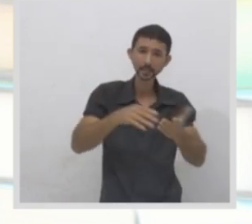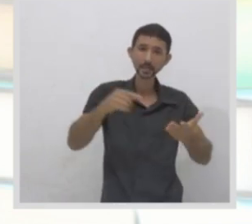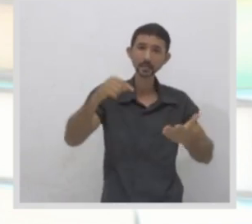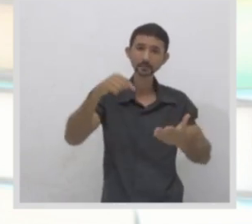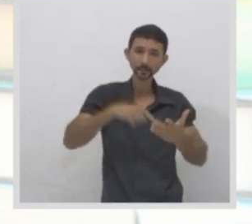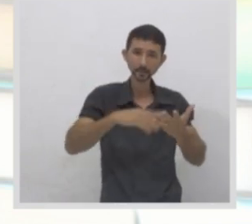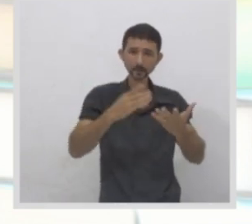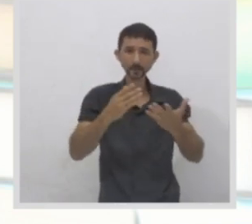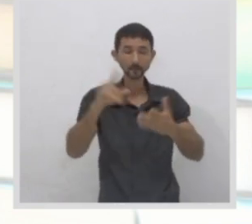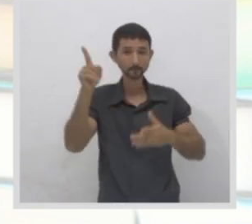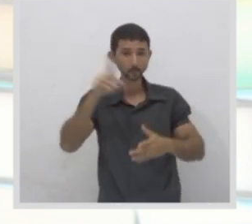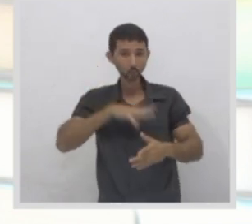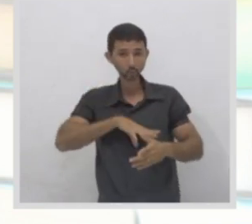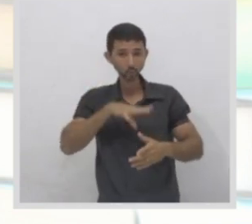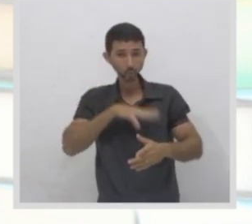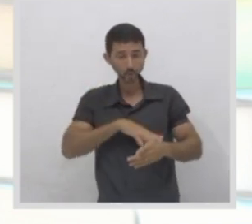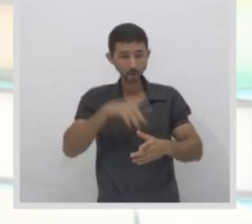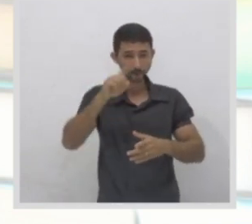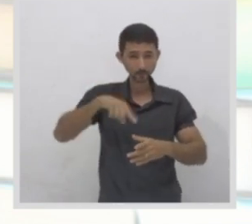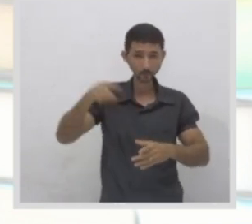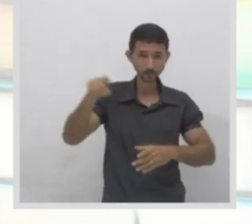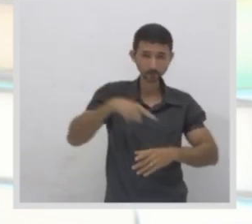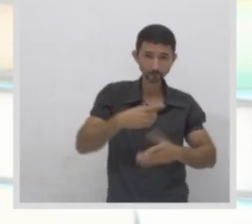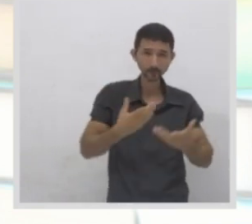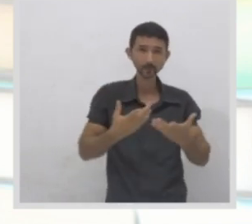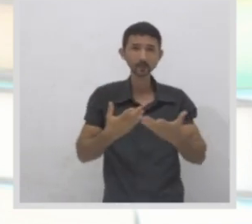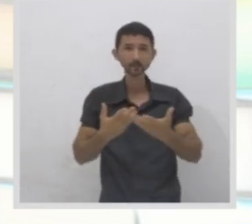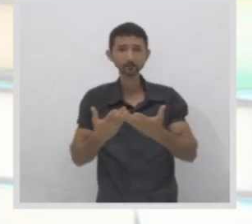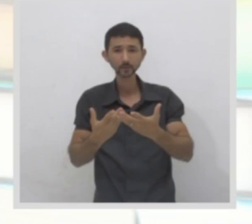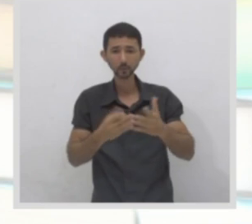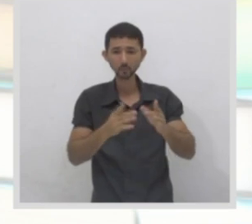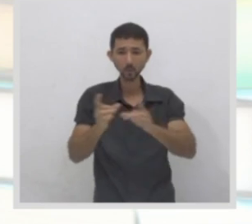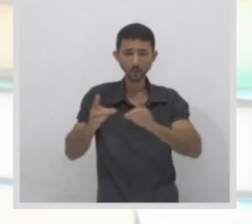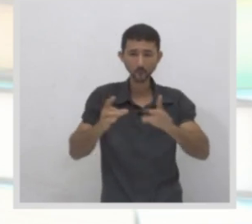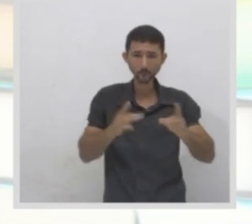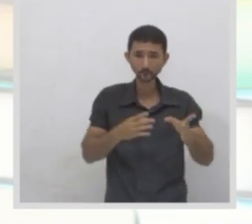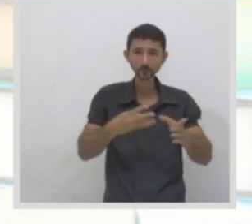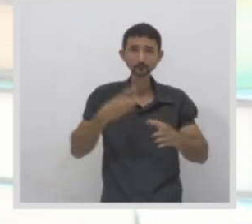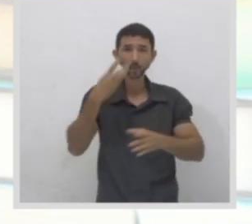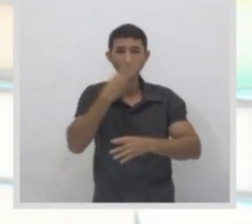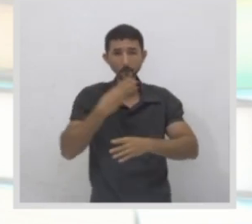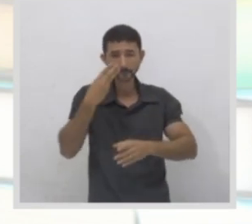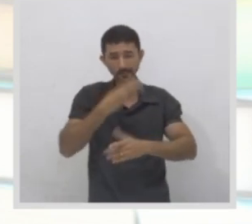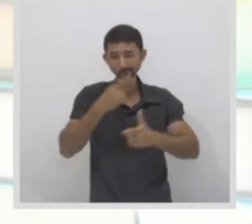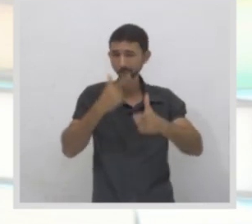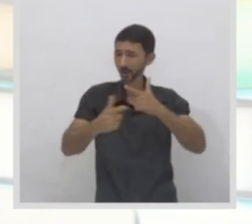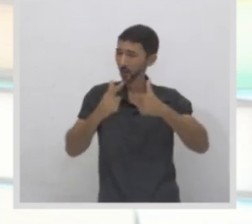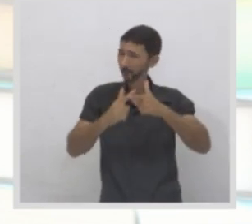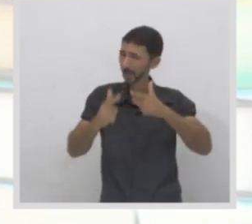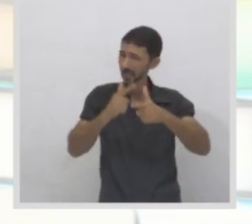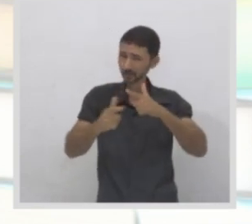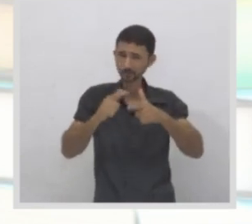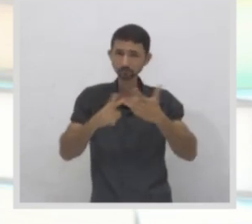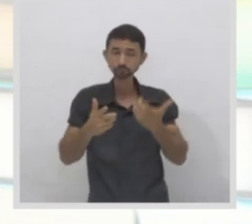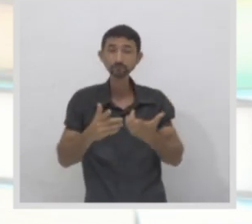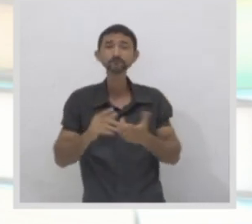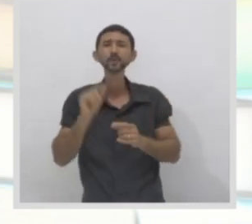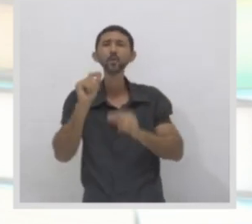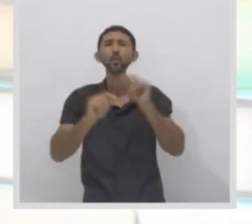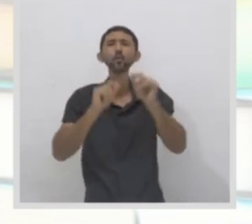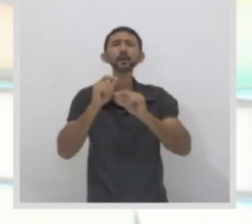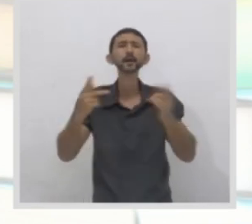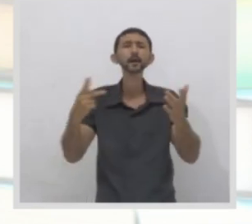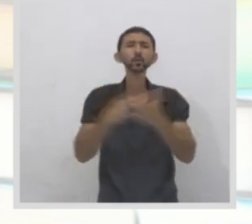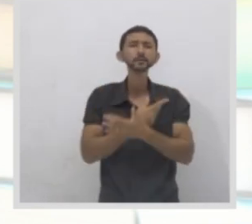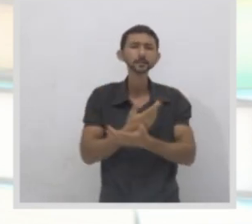em Portugal. Tá? E com isso o comércio açucareiro ficou totalmente comprometido. Qual foi a consequência disso?